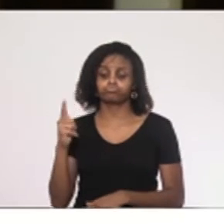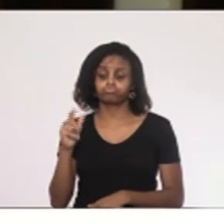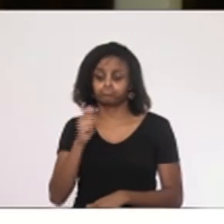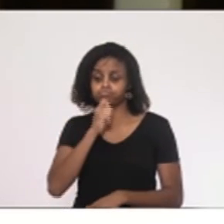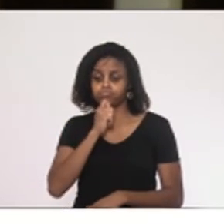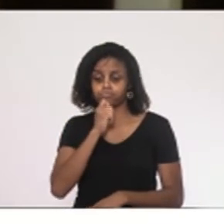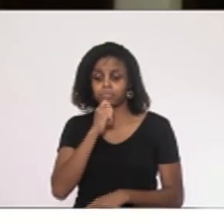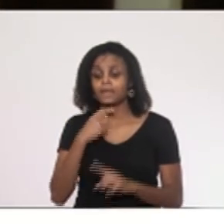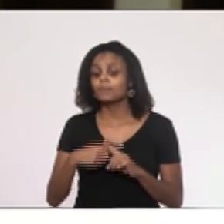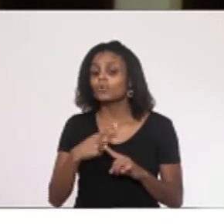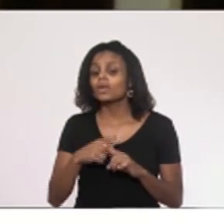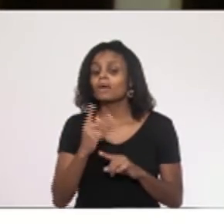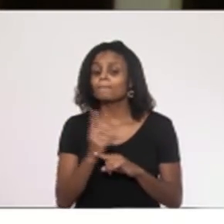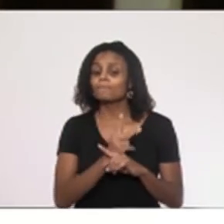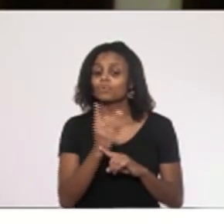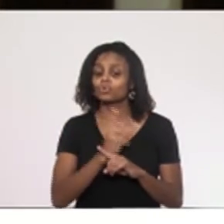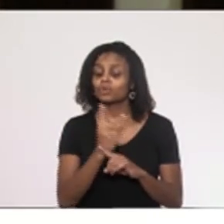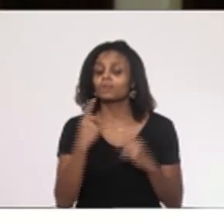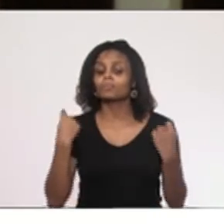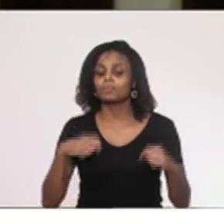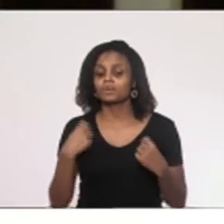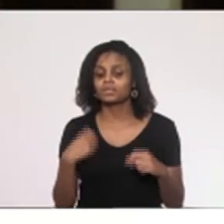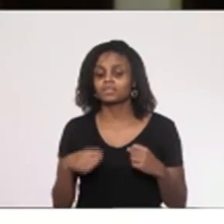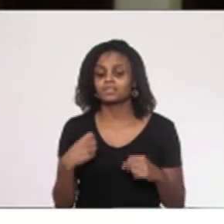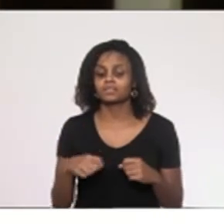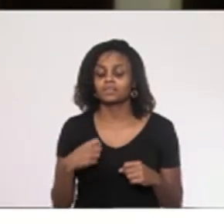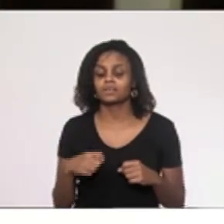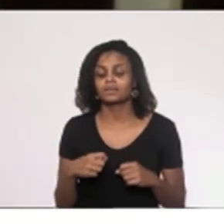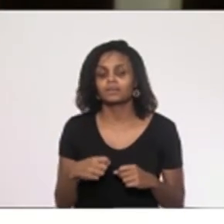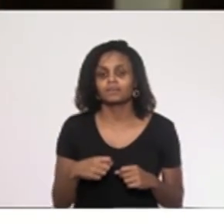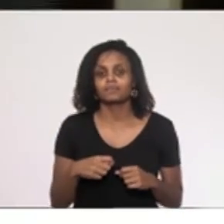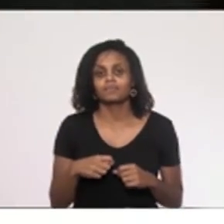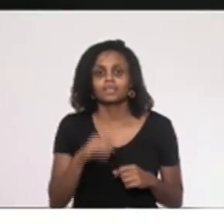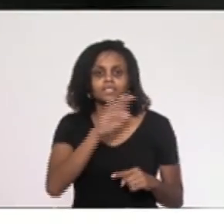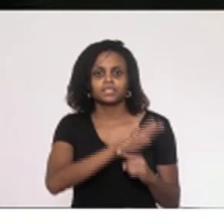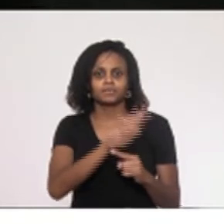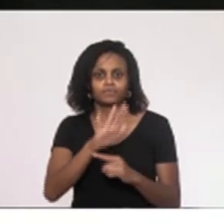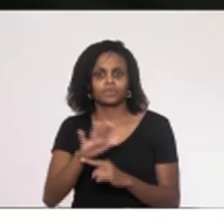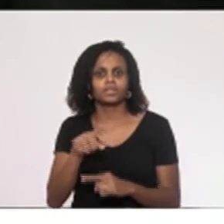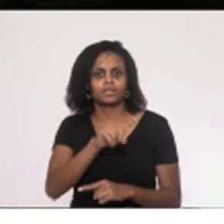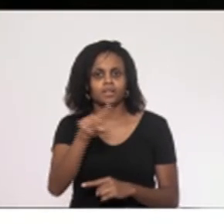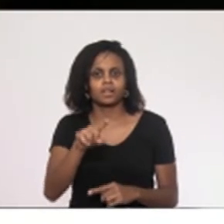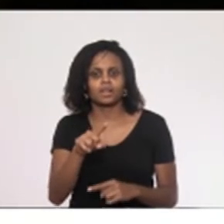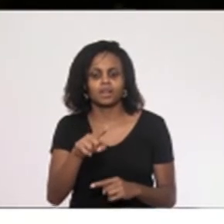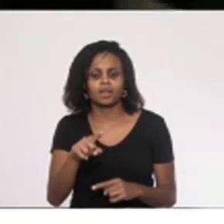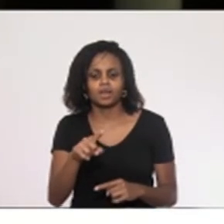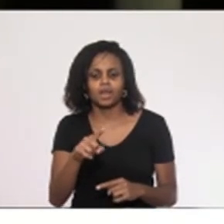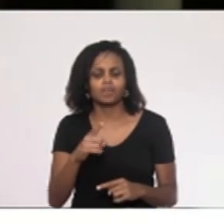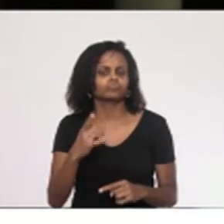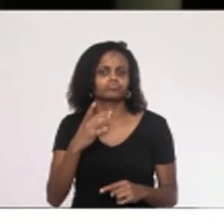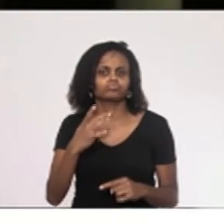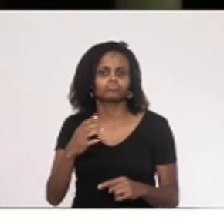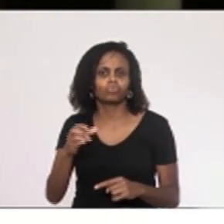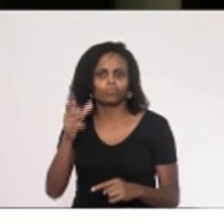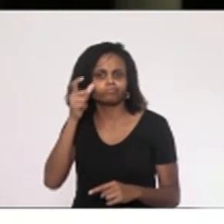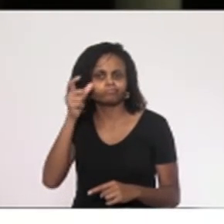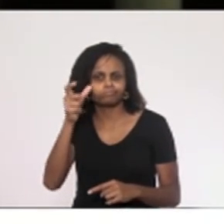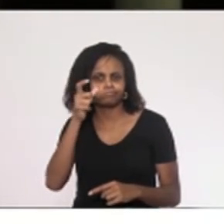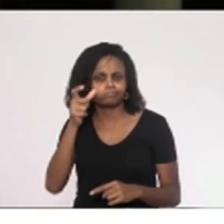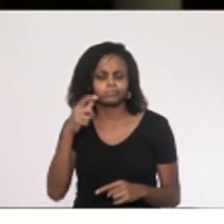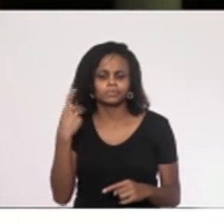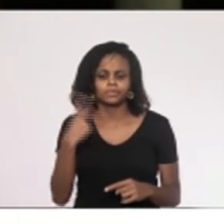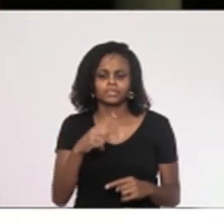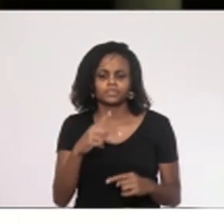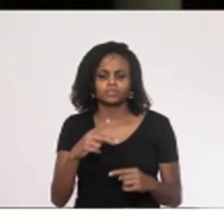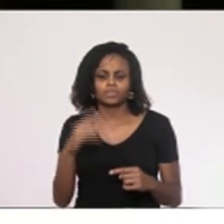Porque a Procuradoria precisava defender lá os interesses mais iminentes em